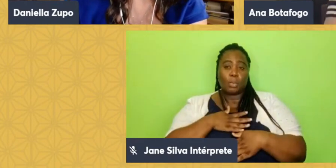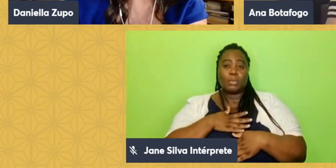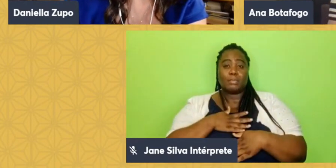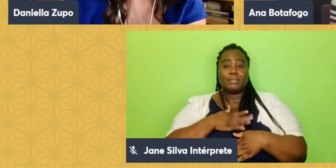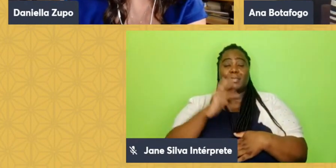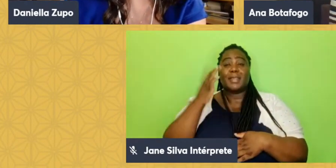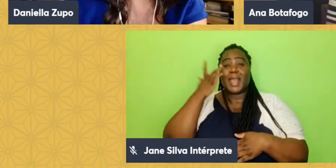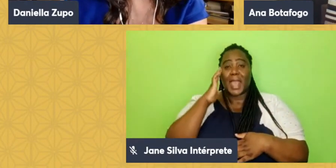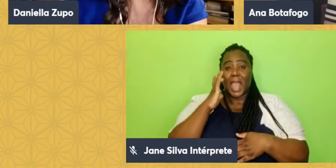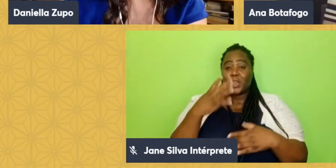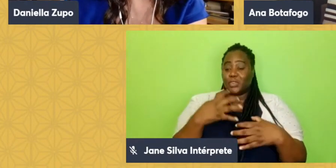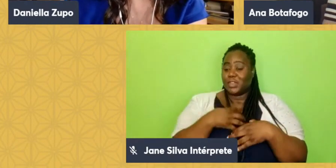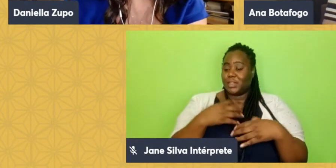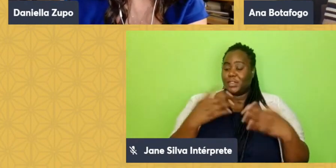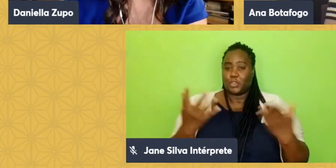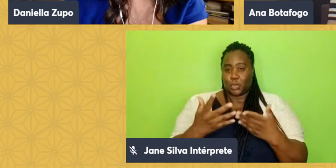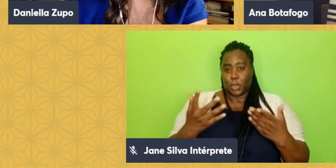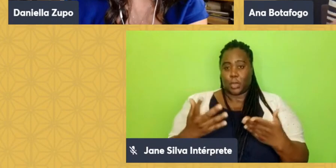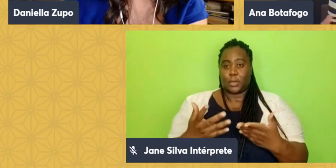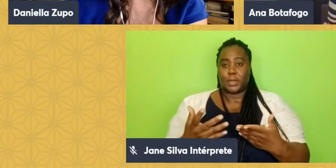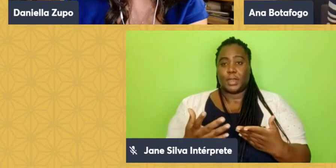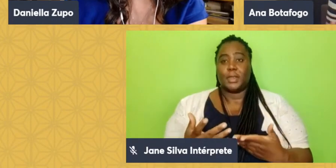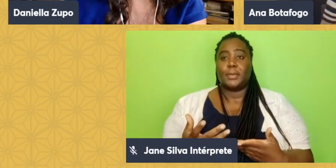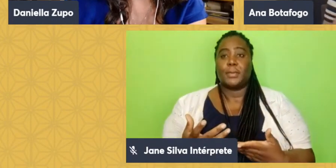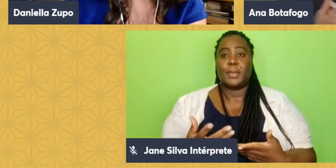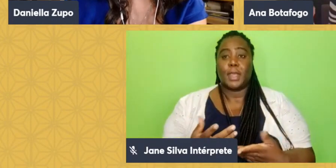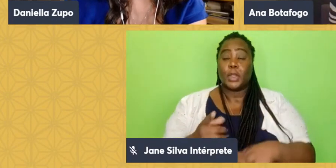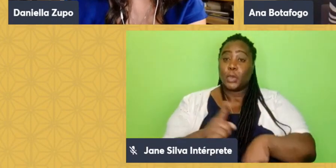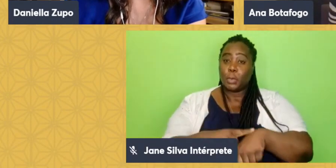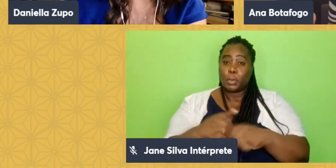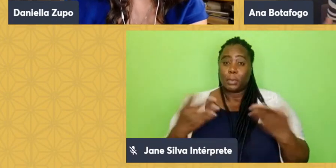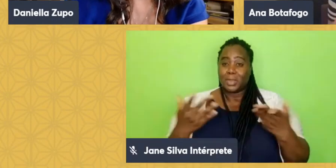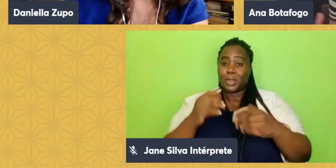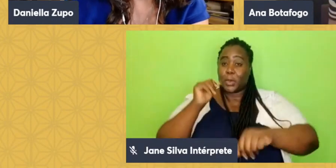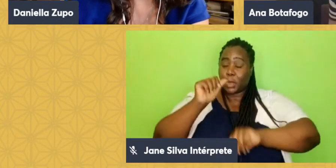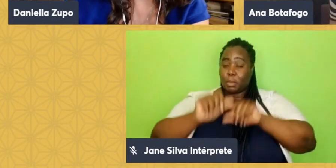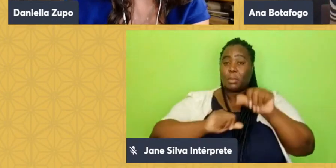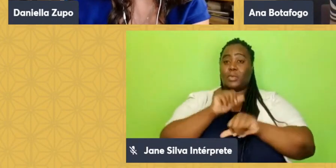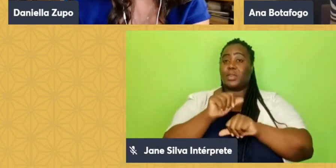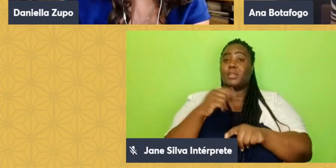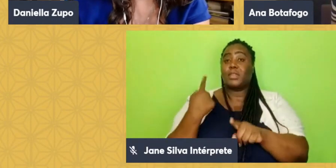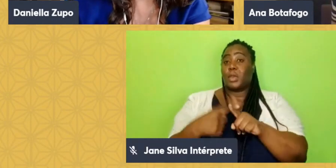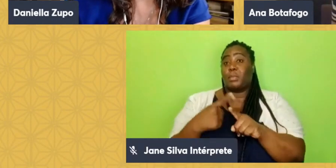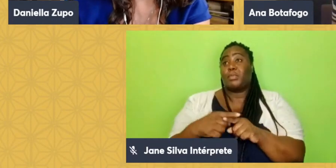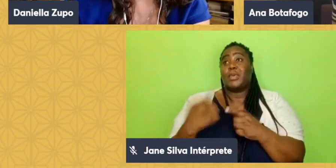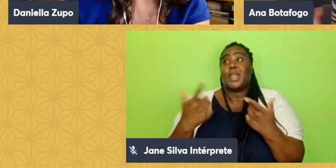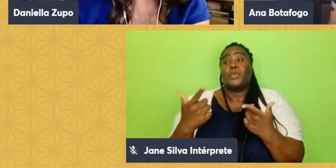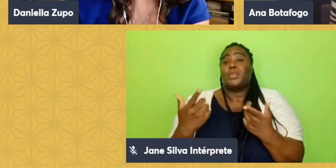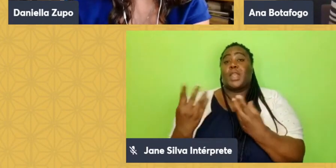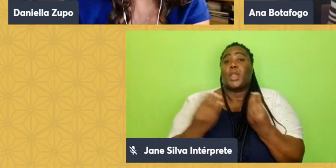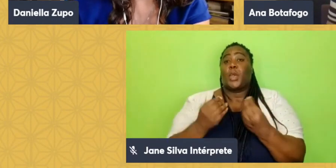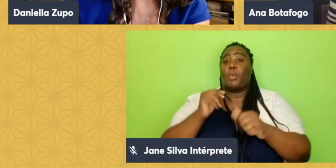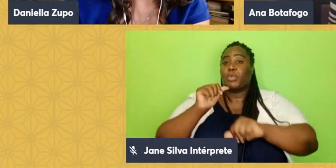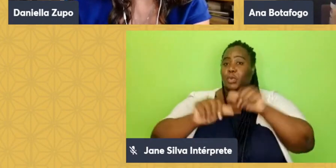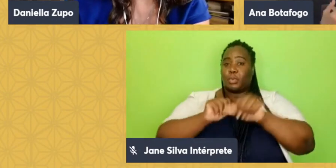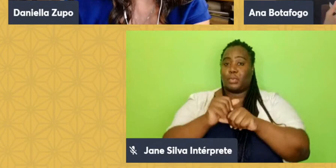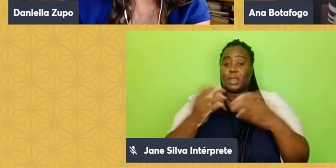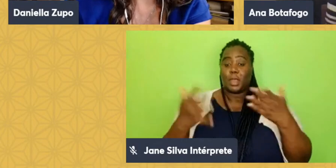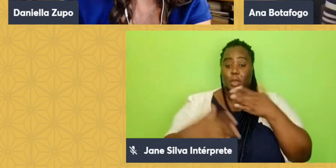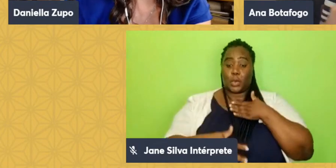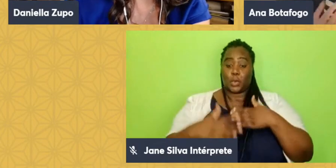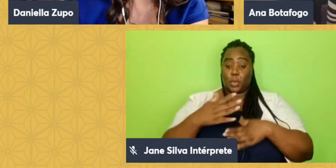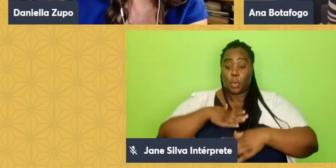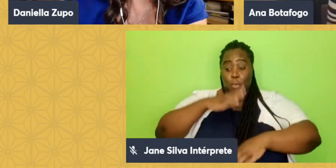acho que sentiram durante essa pandemia mudanças porque não tem como não ter mudanças até num